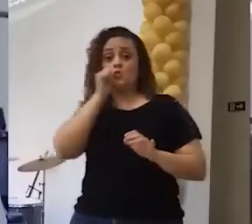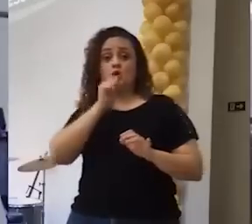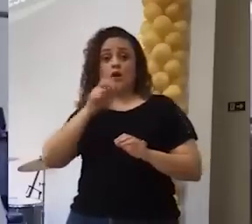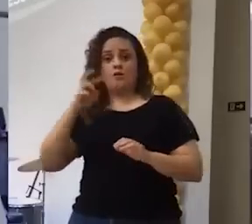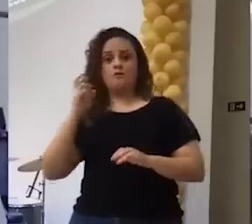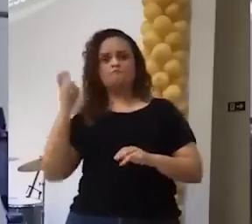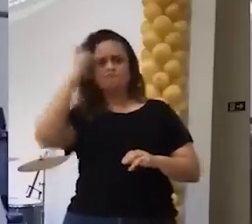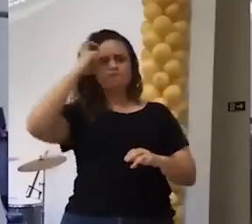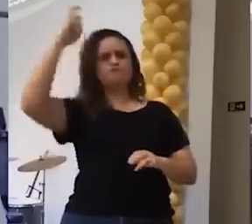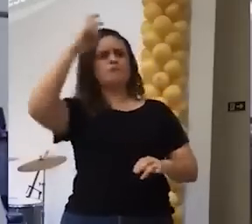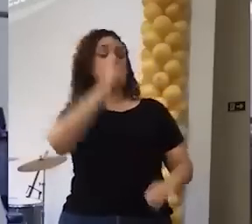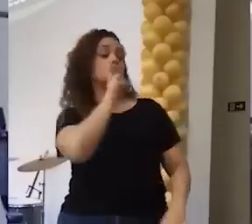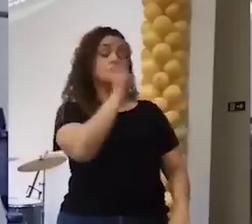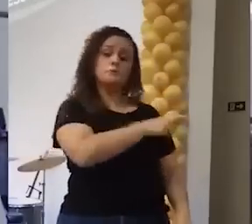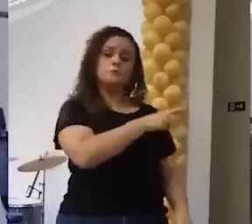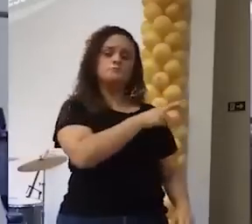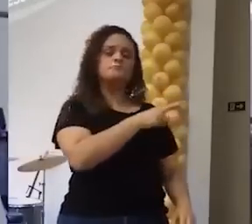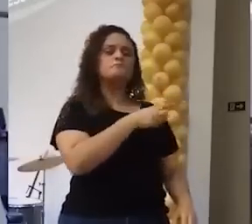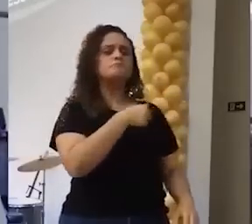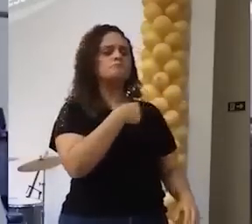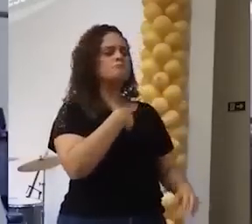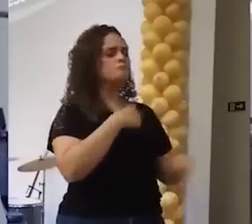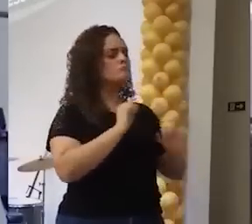respondeu assim: